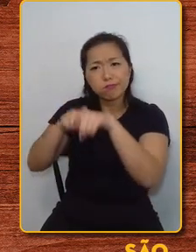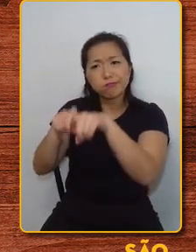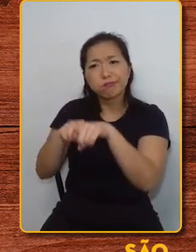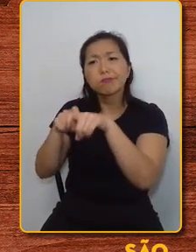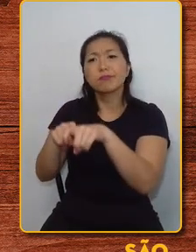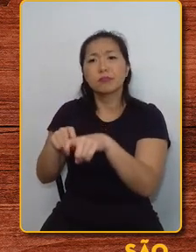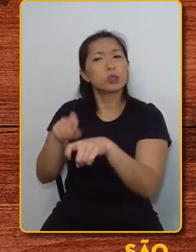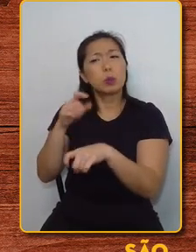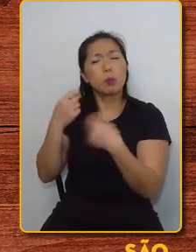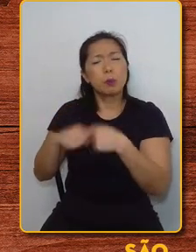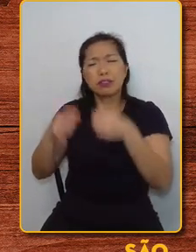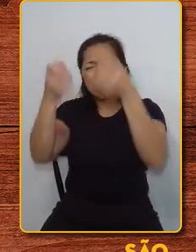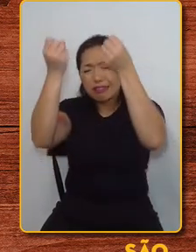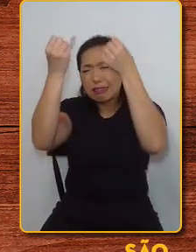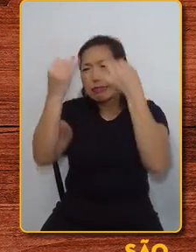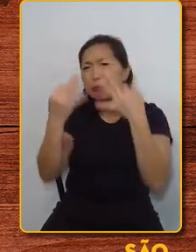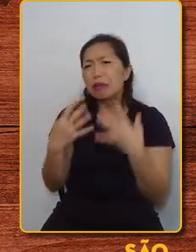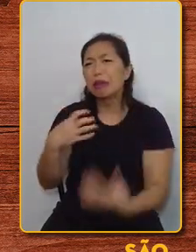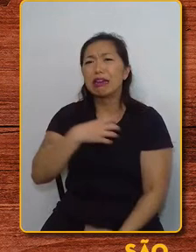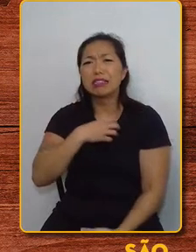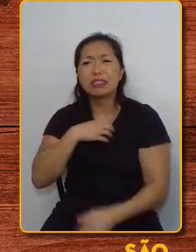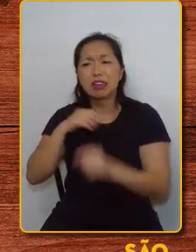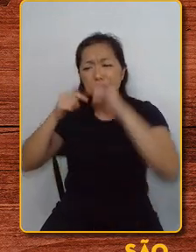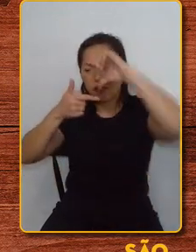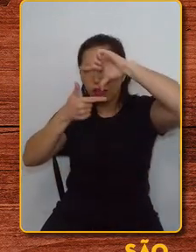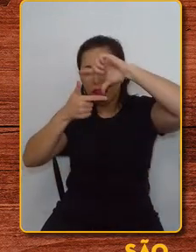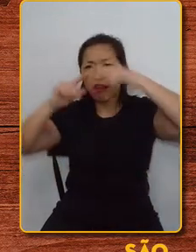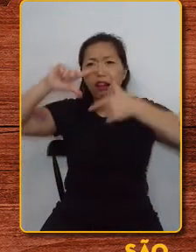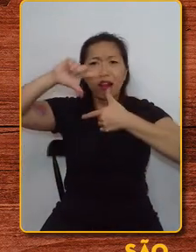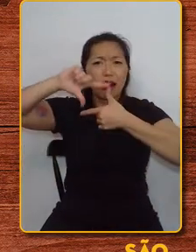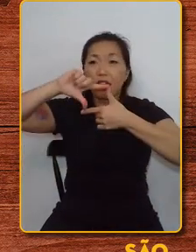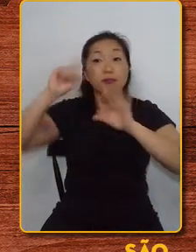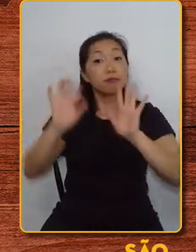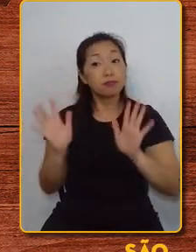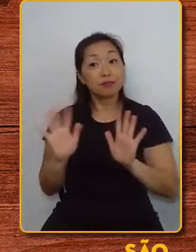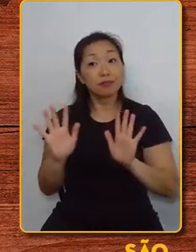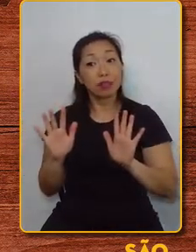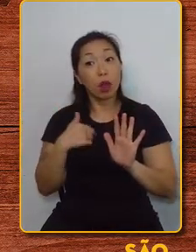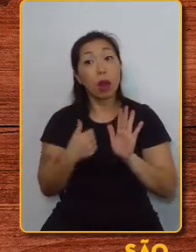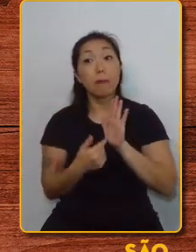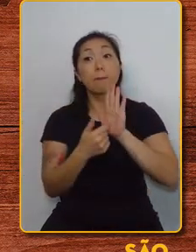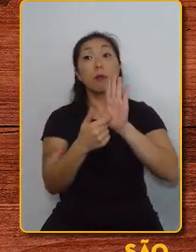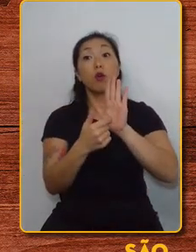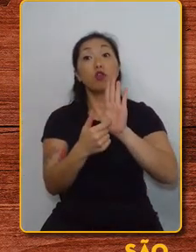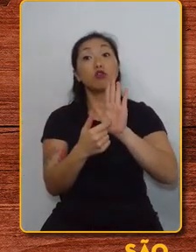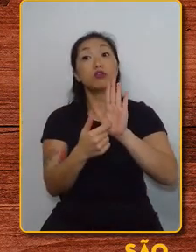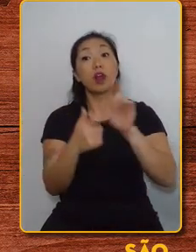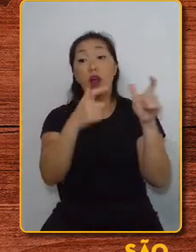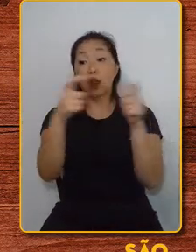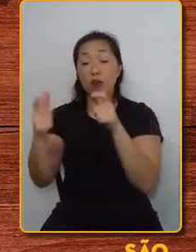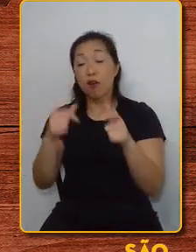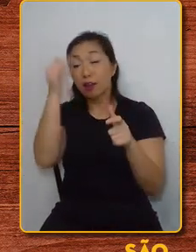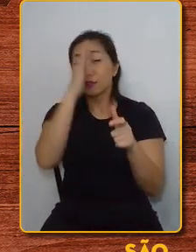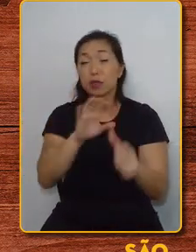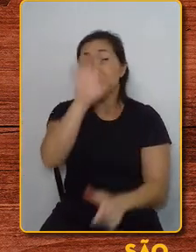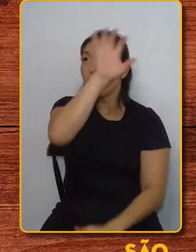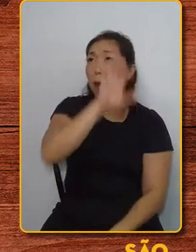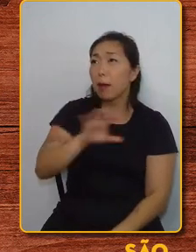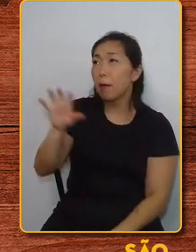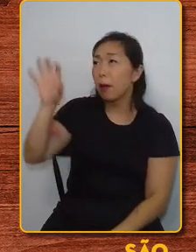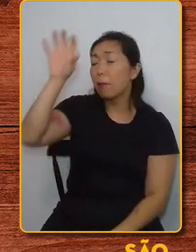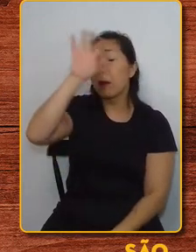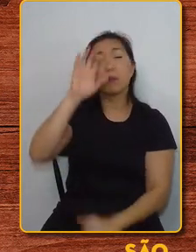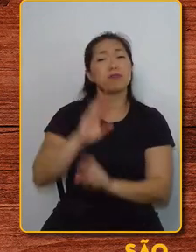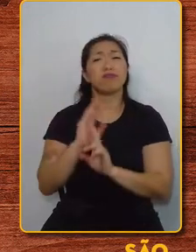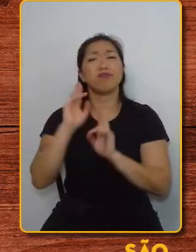quadrada, ele consegue mostrar essa cara da agricultura familiar nos diferentes biomas, com formas completamente diferentes de